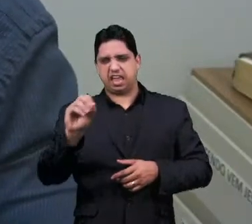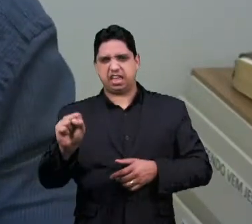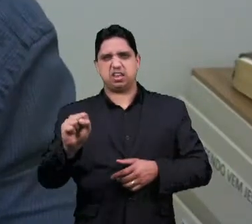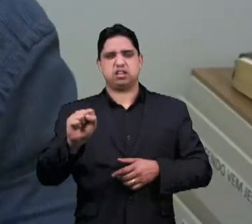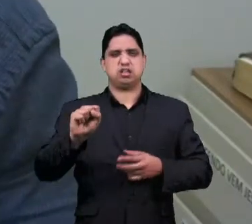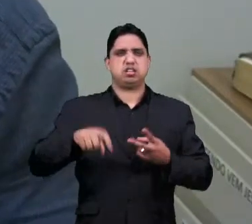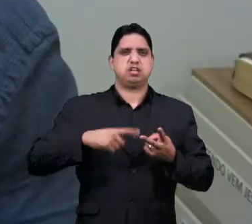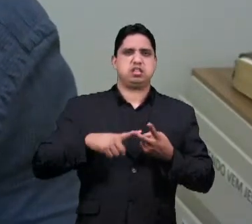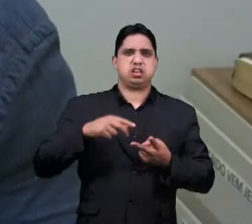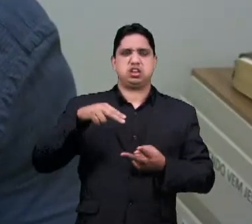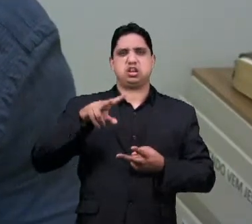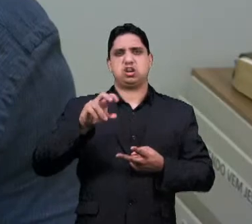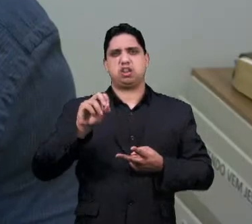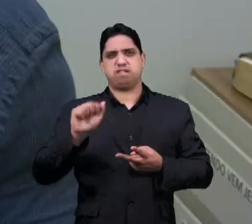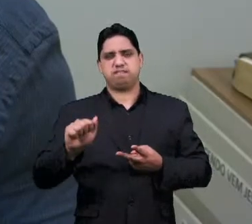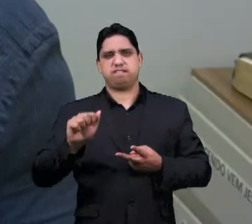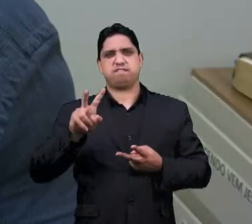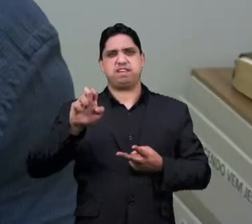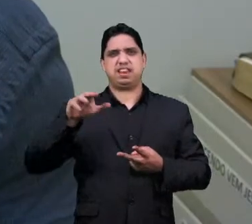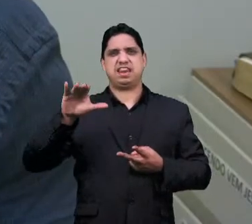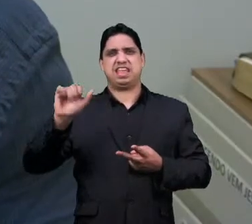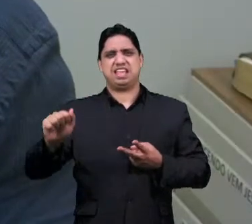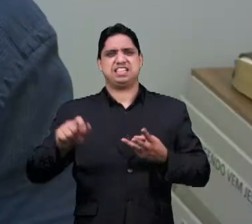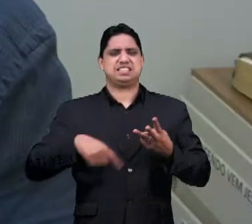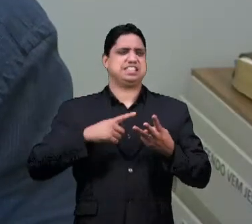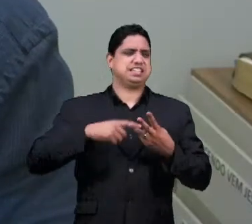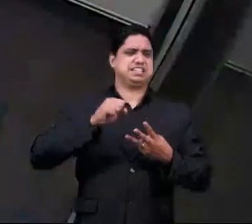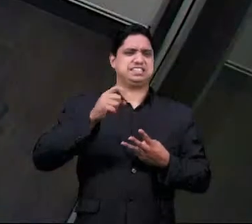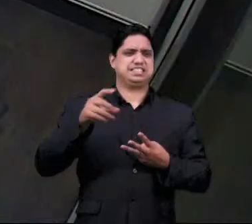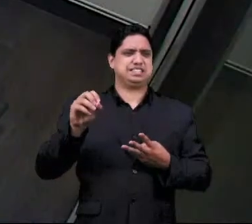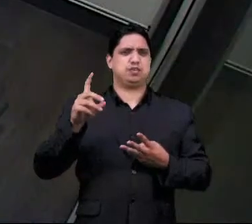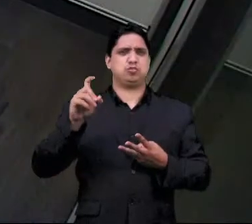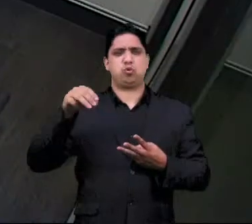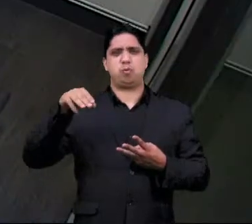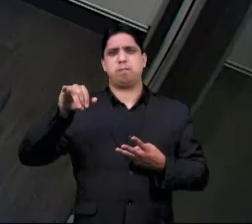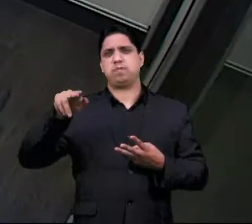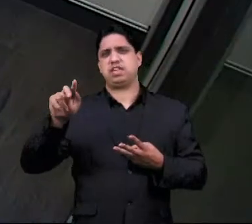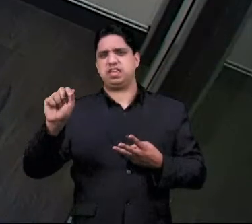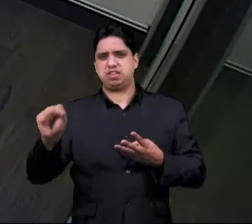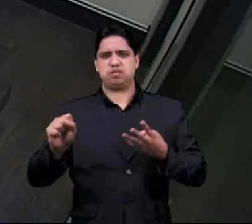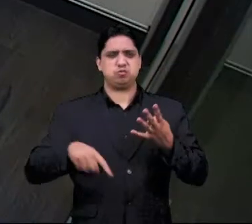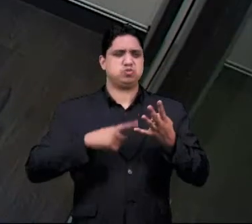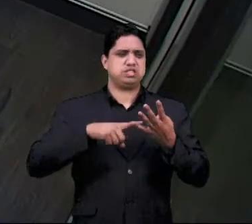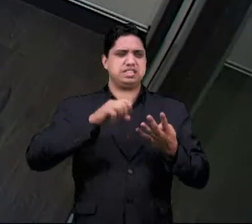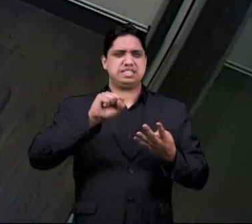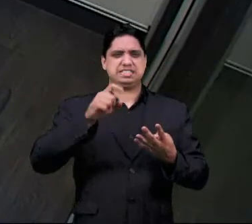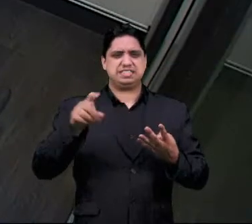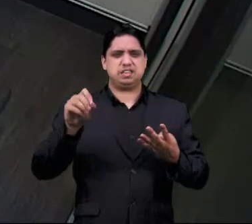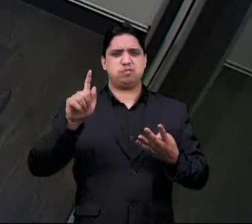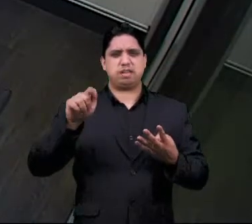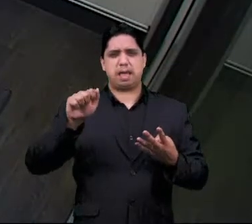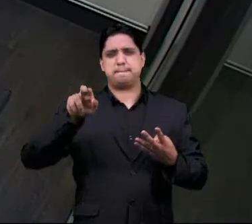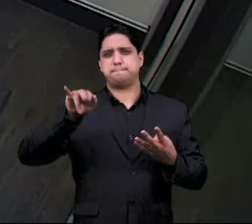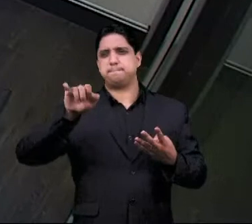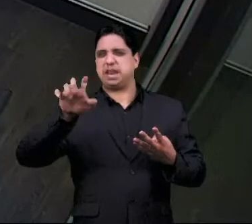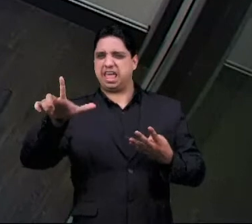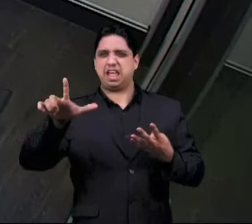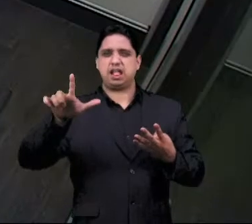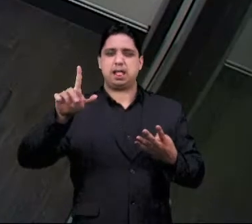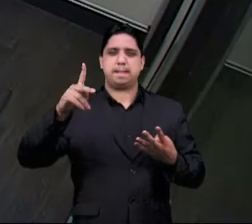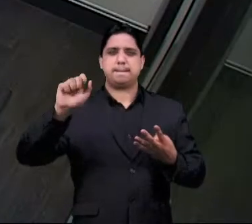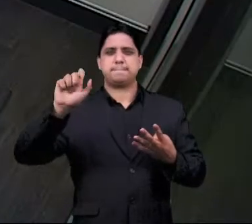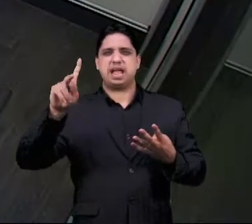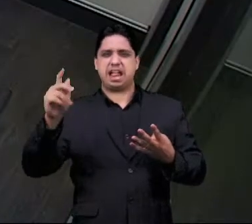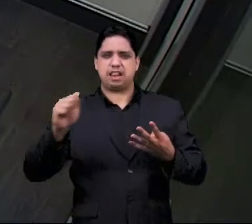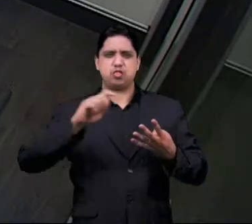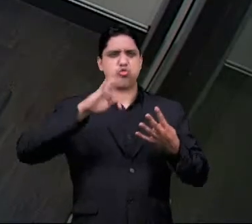Pinheiros, Nova Venécia, 9 cidades, São Domingos, Águia São Branca, Gabriel da São Palha. Então, isso